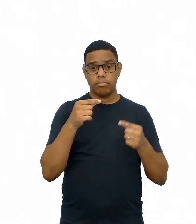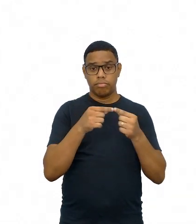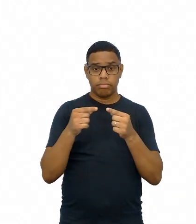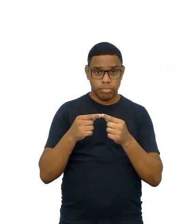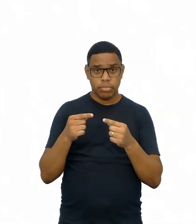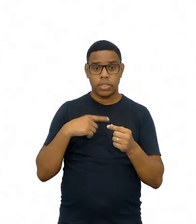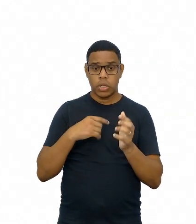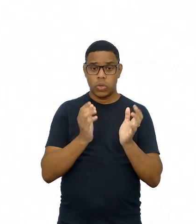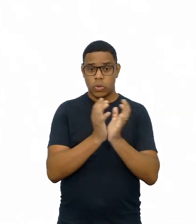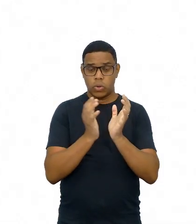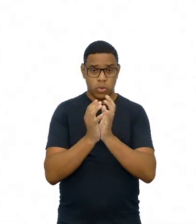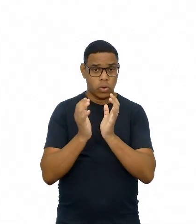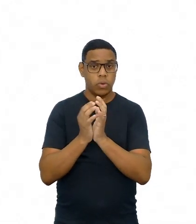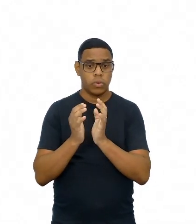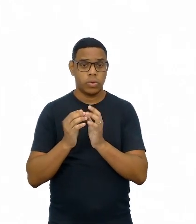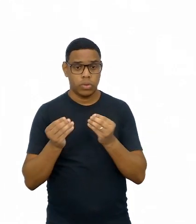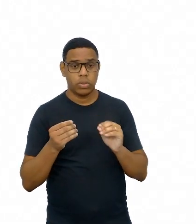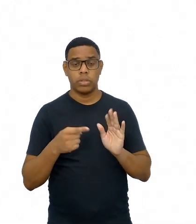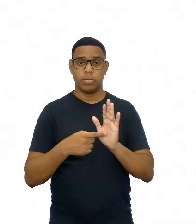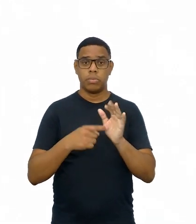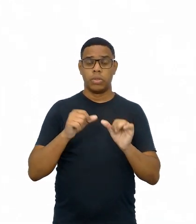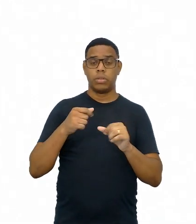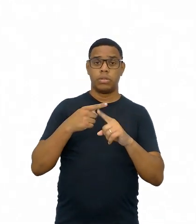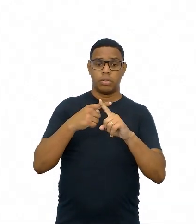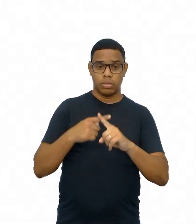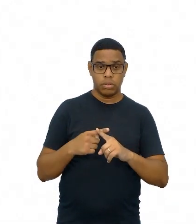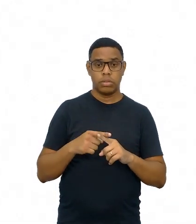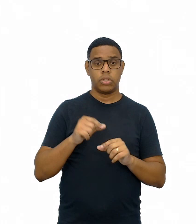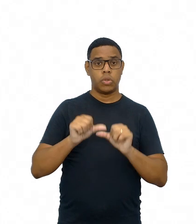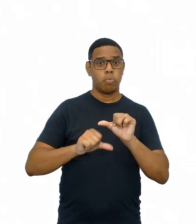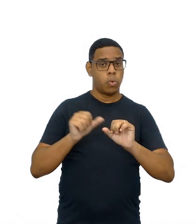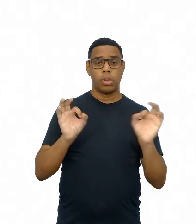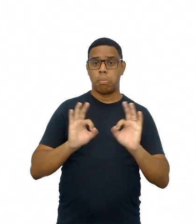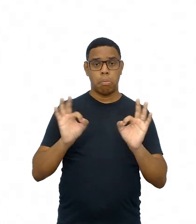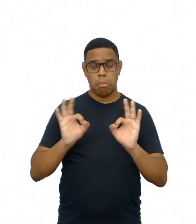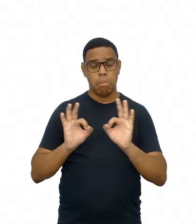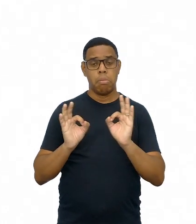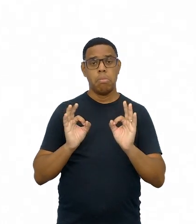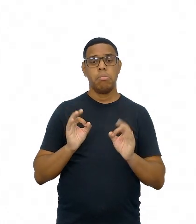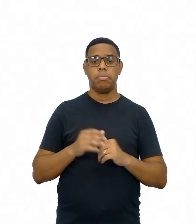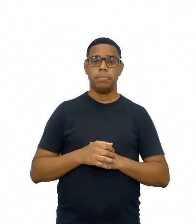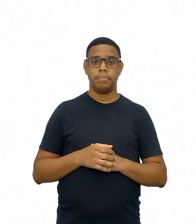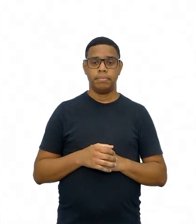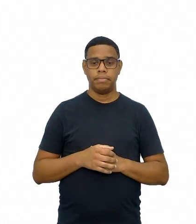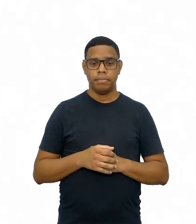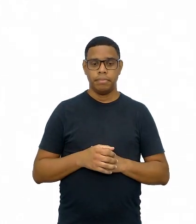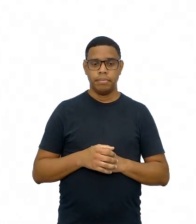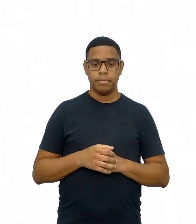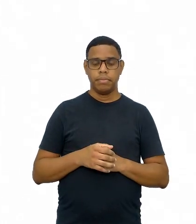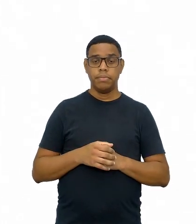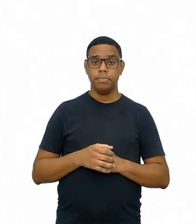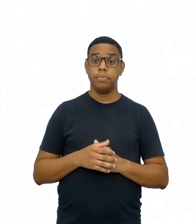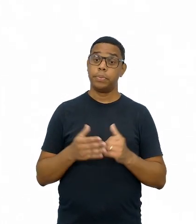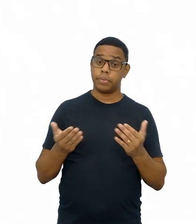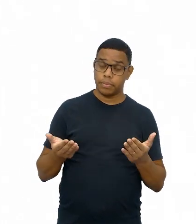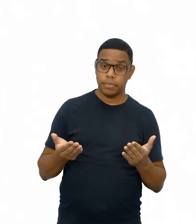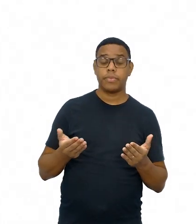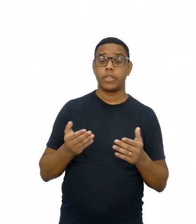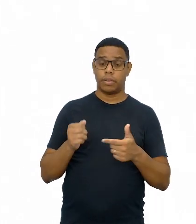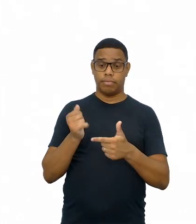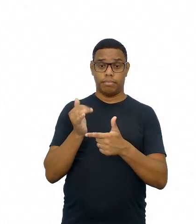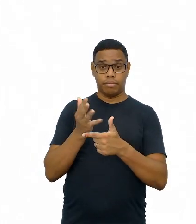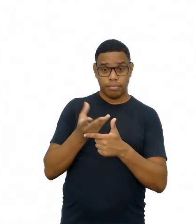estão agrupados em uma multiplicação não muda o produto. Então, gente, a álgebra